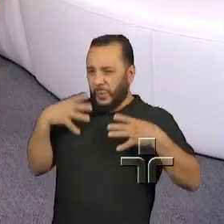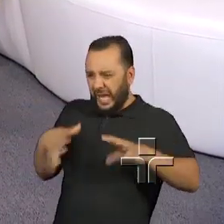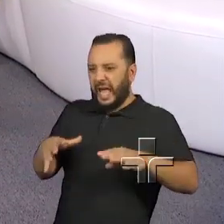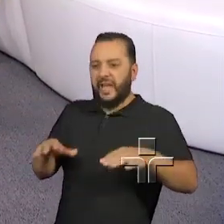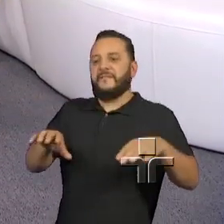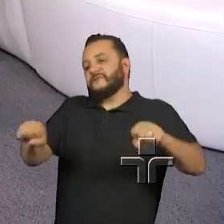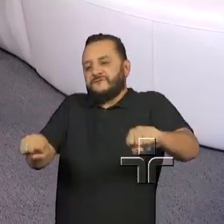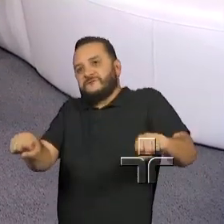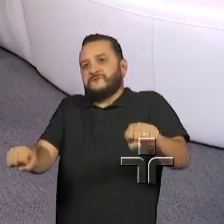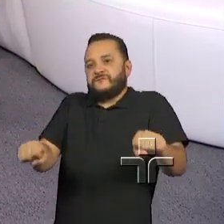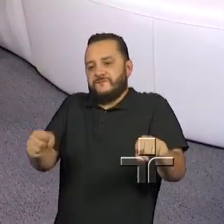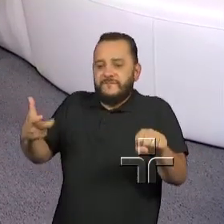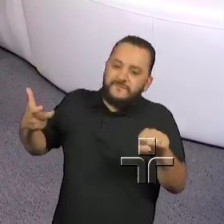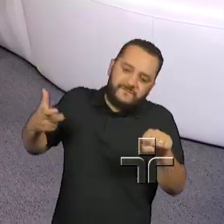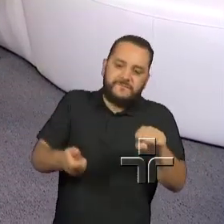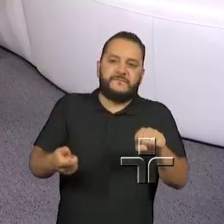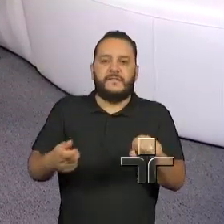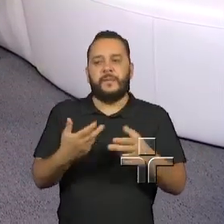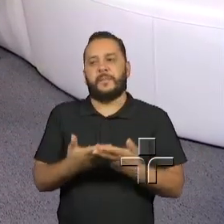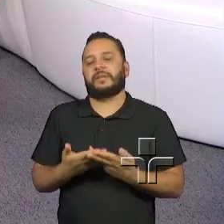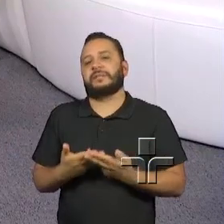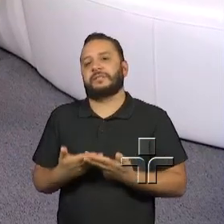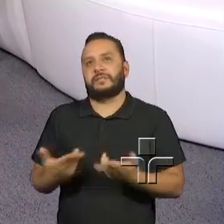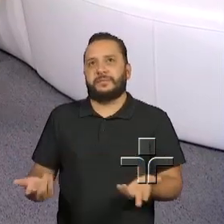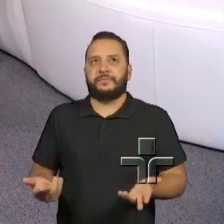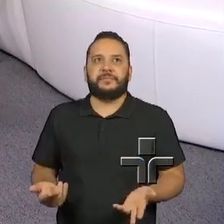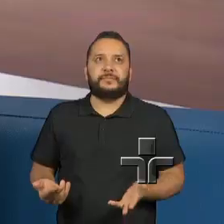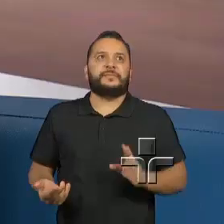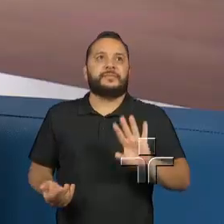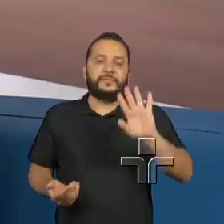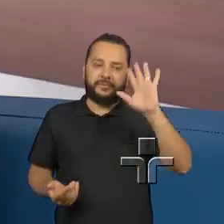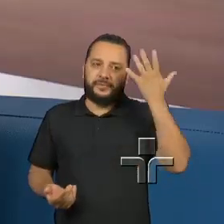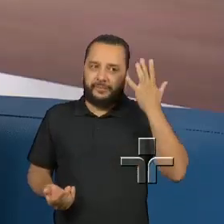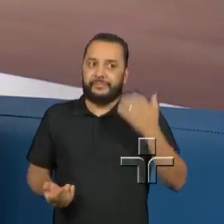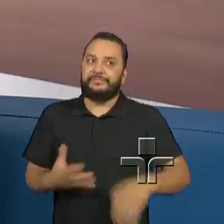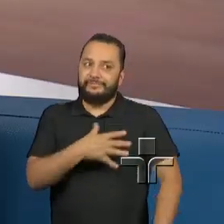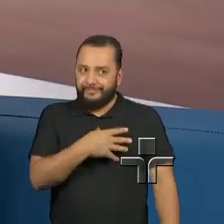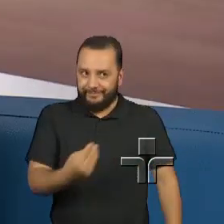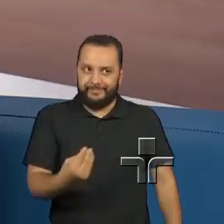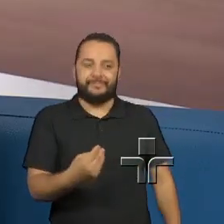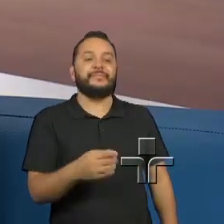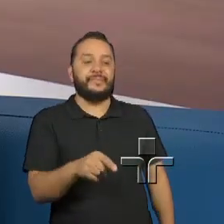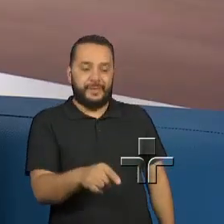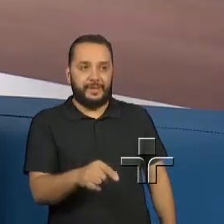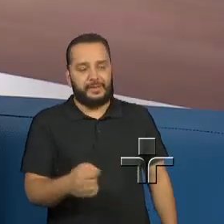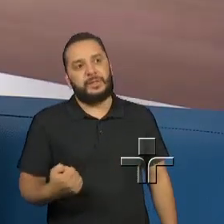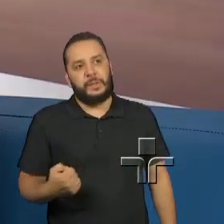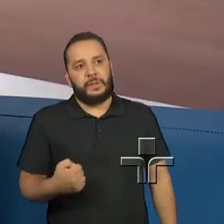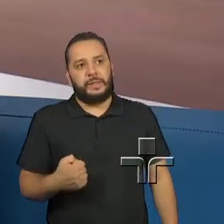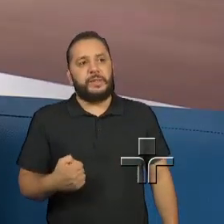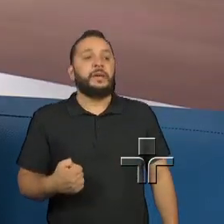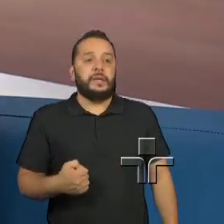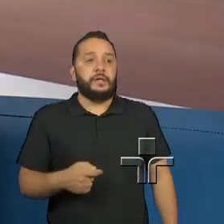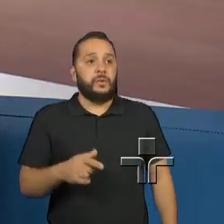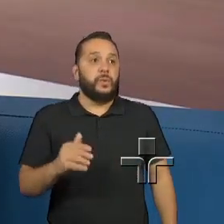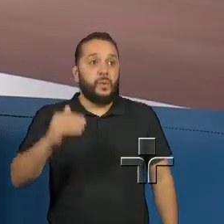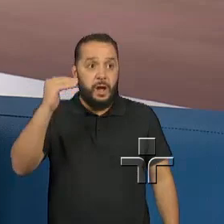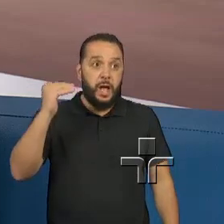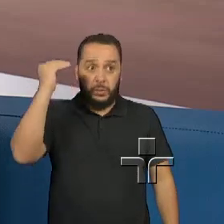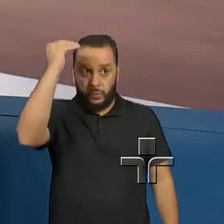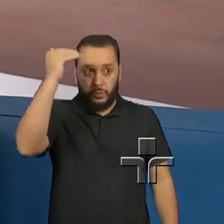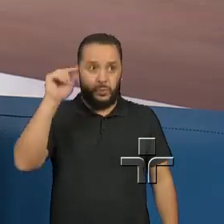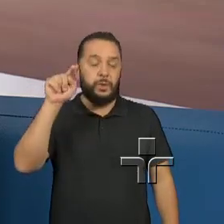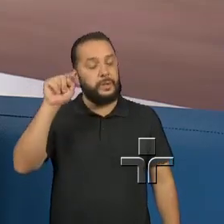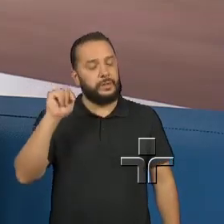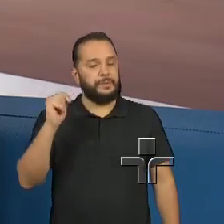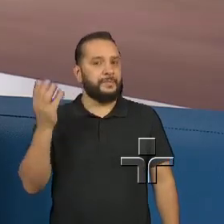força mesmo. Vai a força. Uhum. Não tem Sabe jeito. Sabe que eu já fiz de tudo com os meus filhos, né? Então, com o grande, no